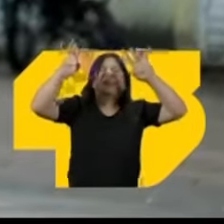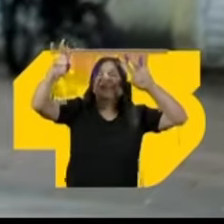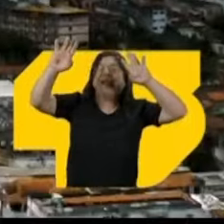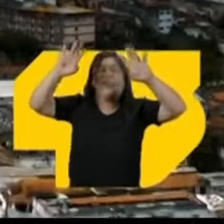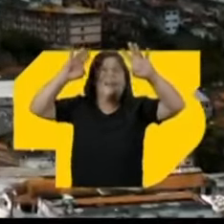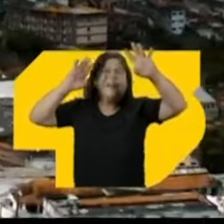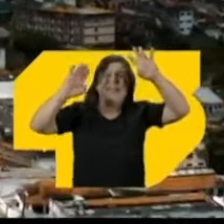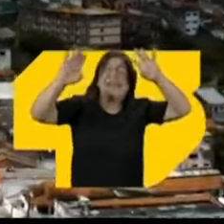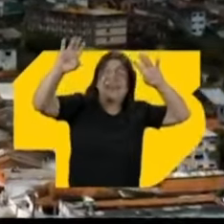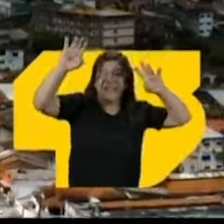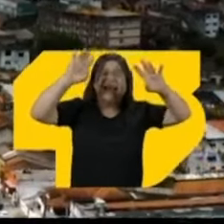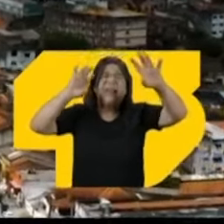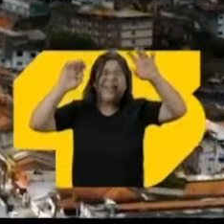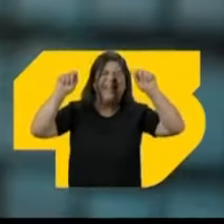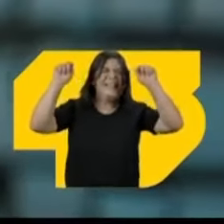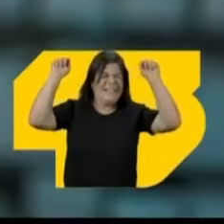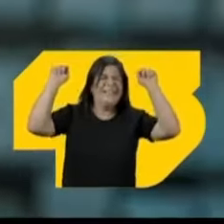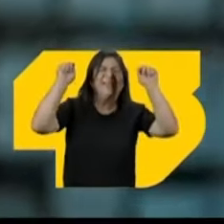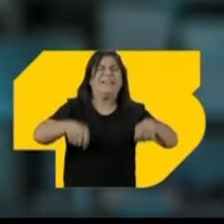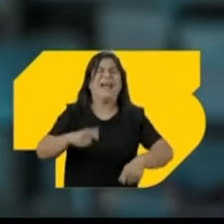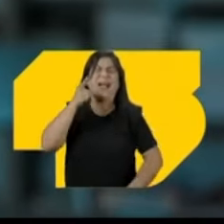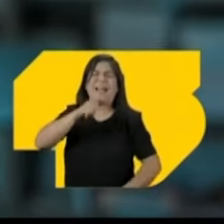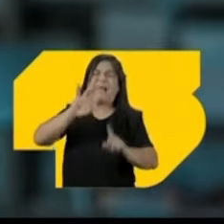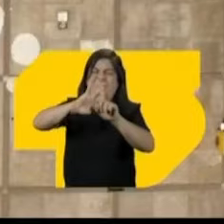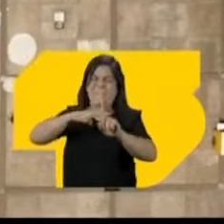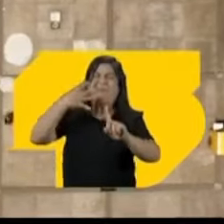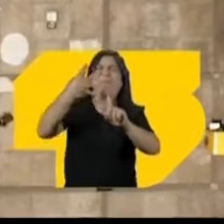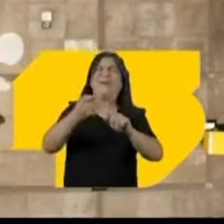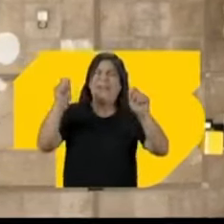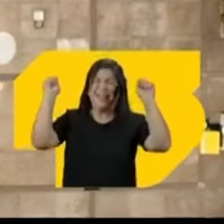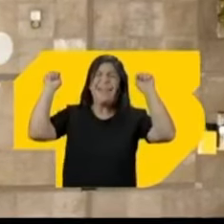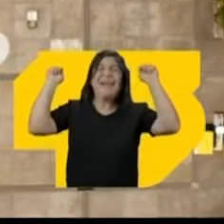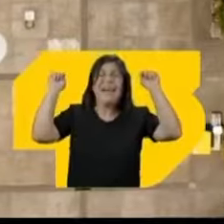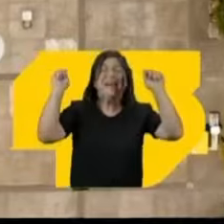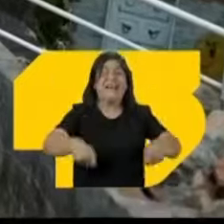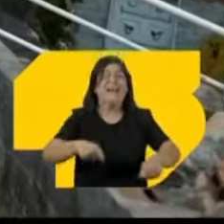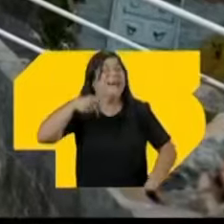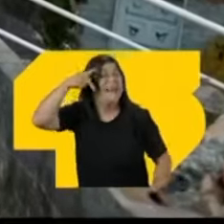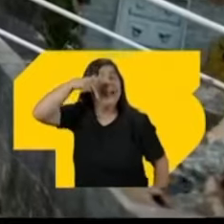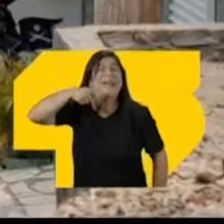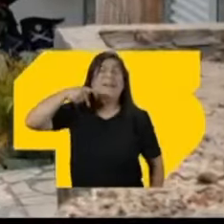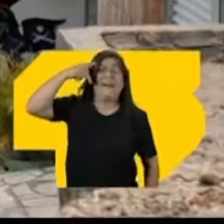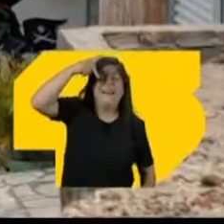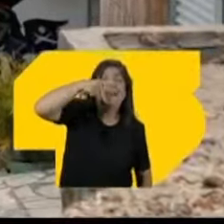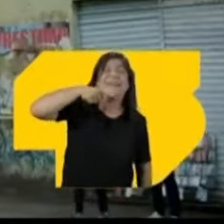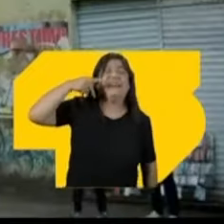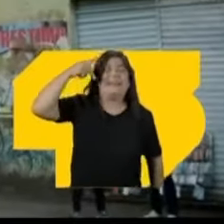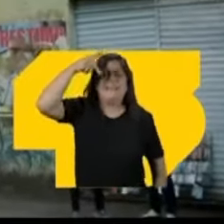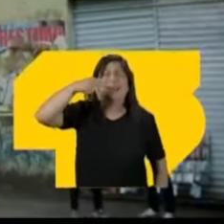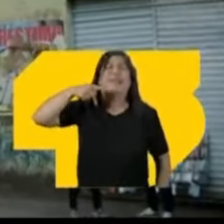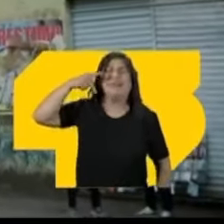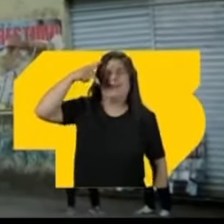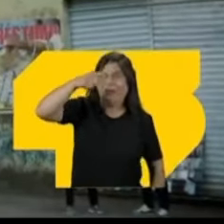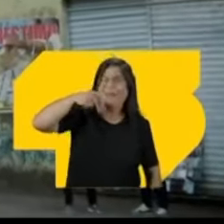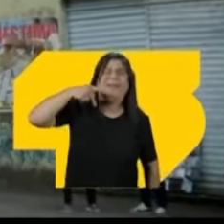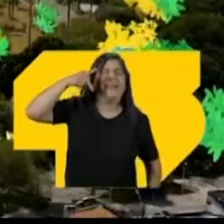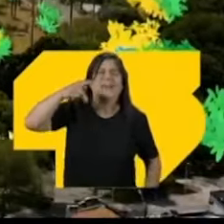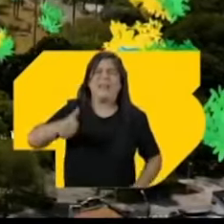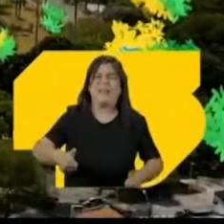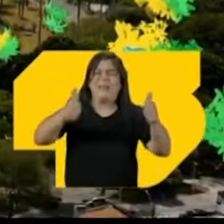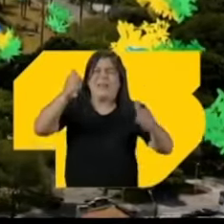de dar por tudo que é canto, tudo que é lugar. Sonhar esse sonho é tão bom, mas realizar é muito melhor.